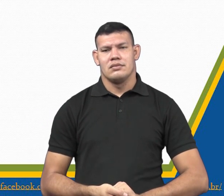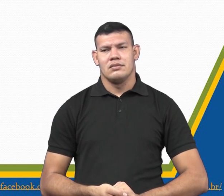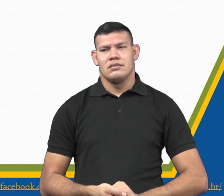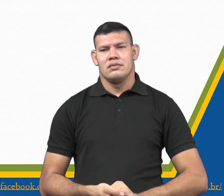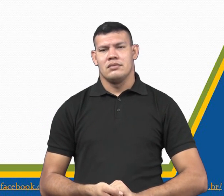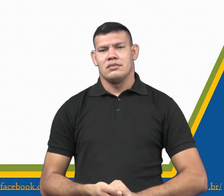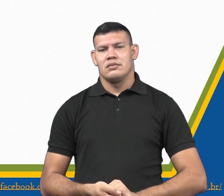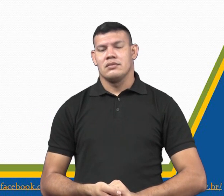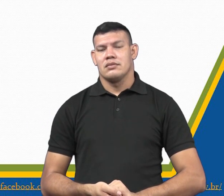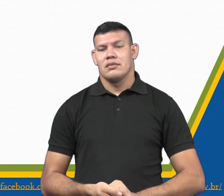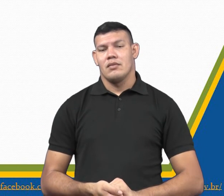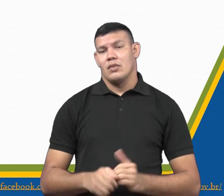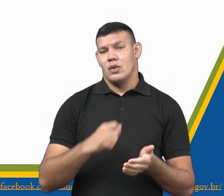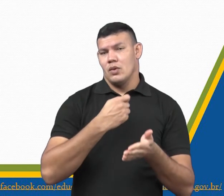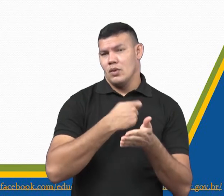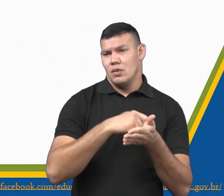dele.